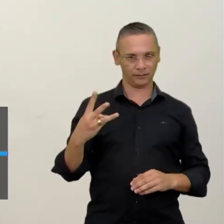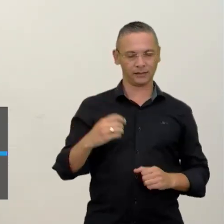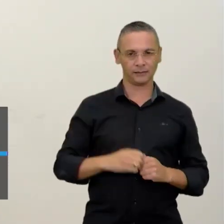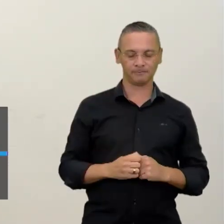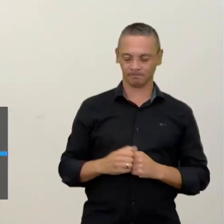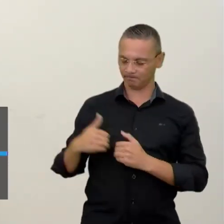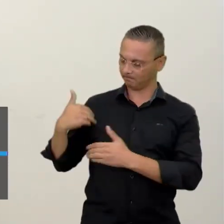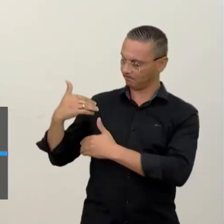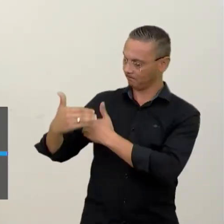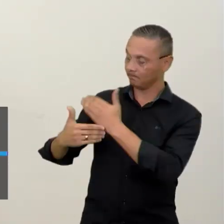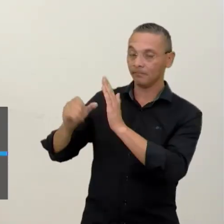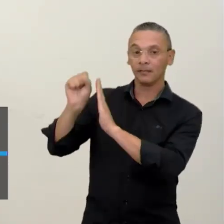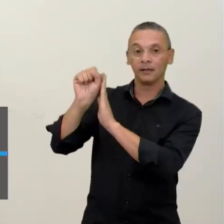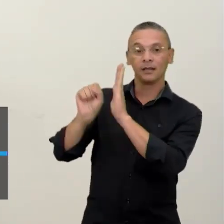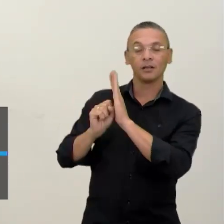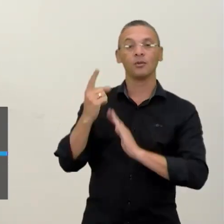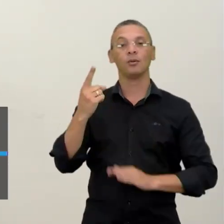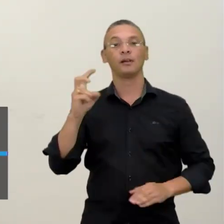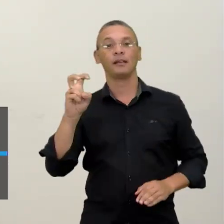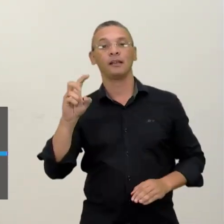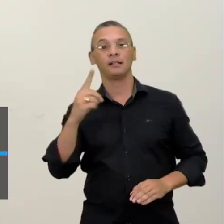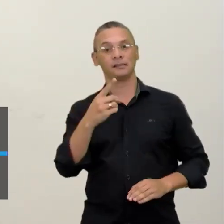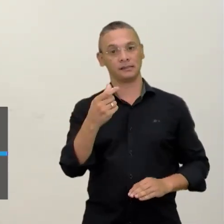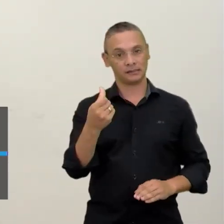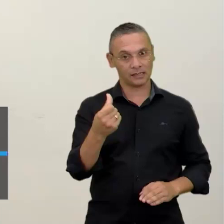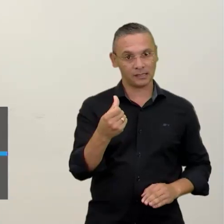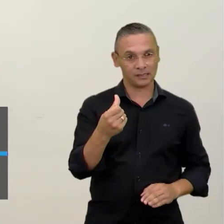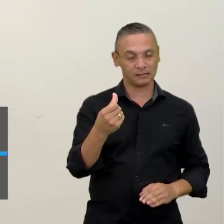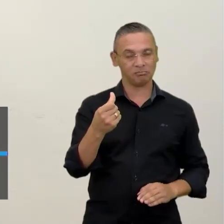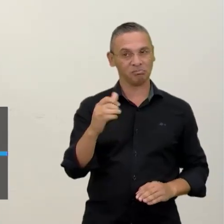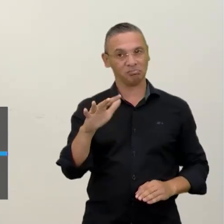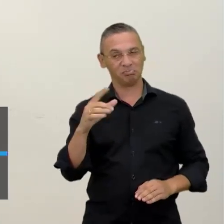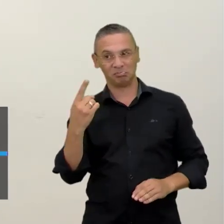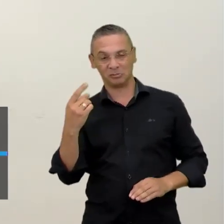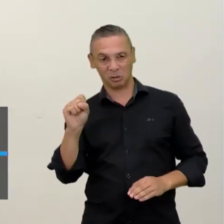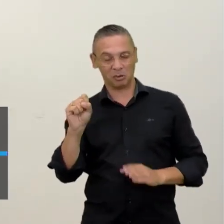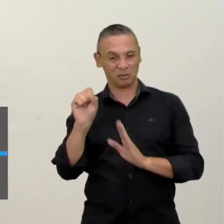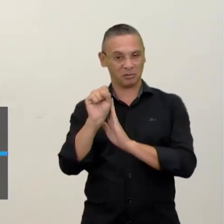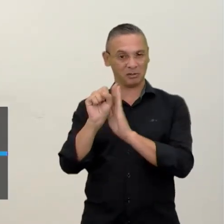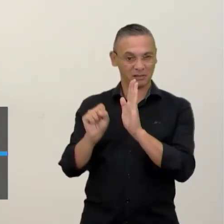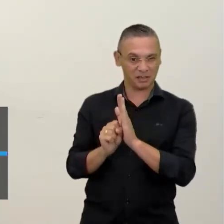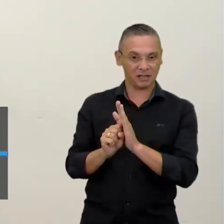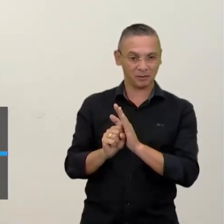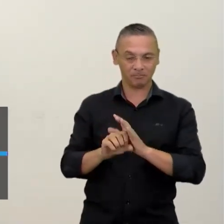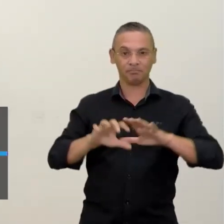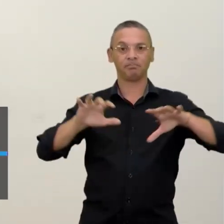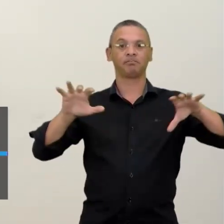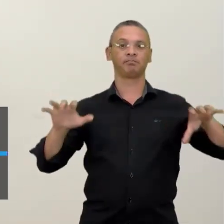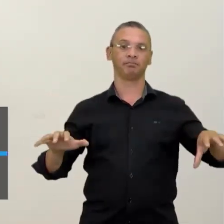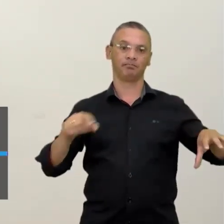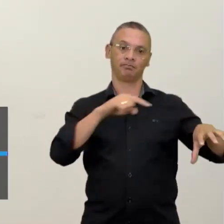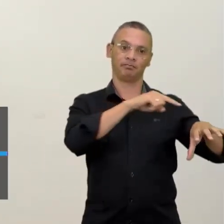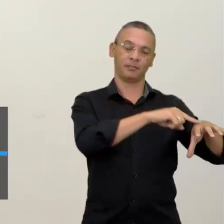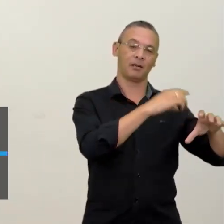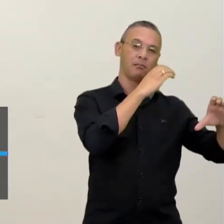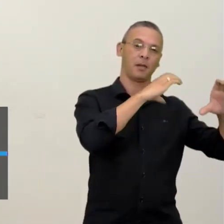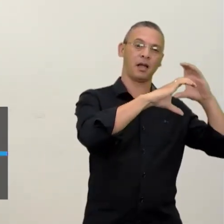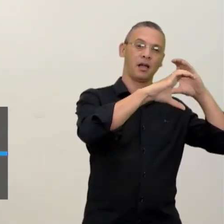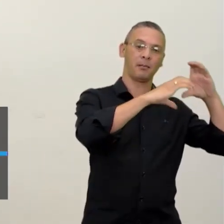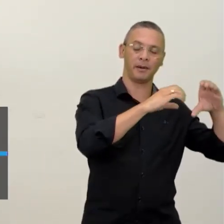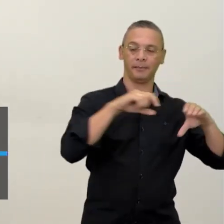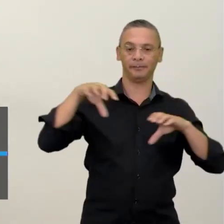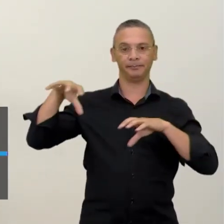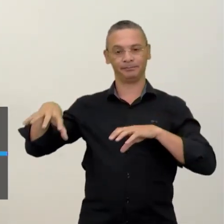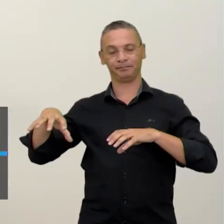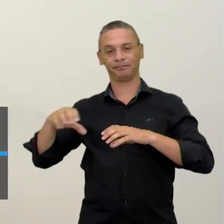século XV, XVI, XVII, XVIII, as cantigas foram para um lado, a poesia foi para o outro. Então,